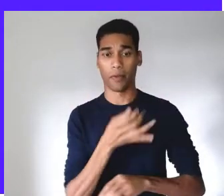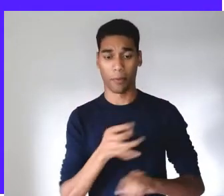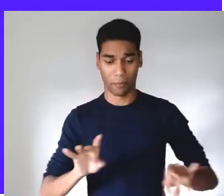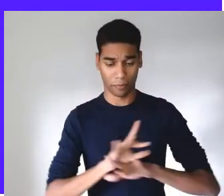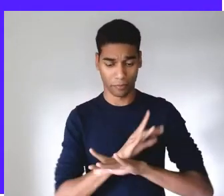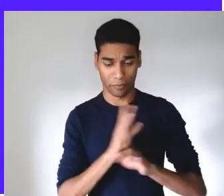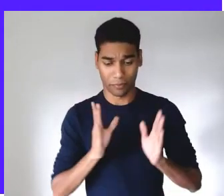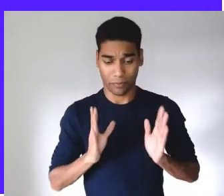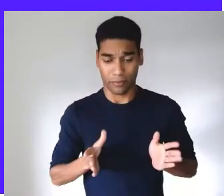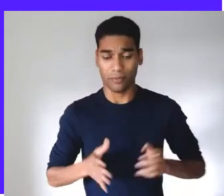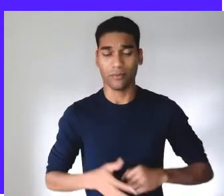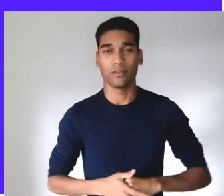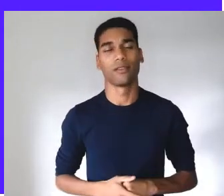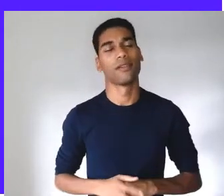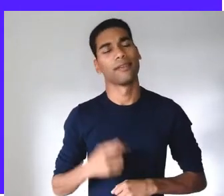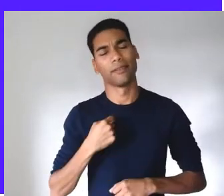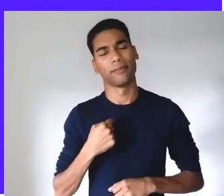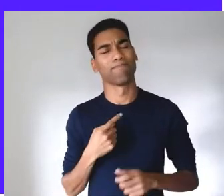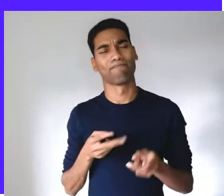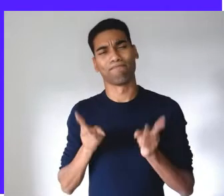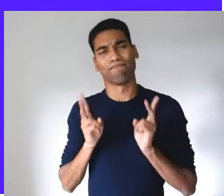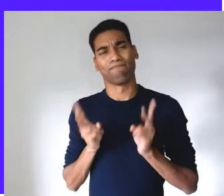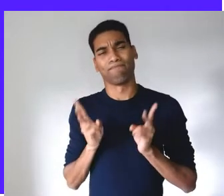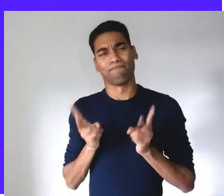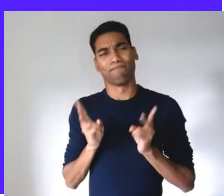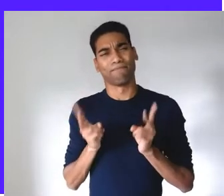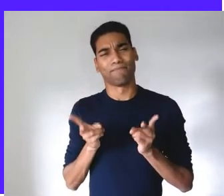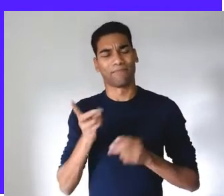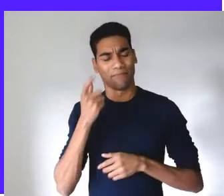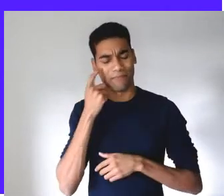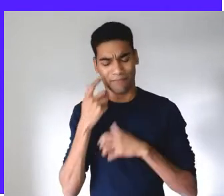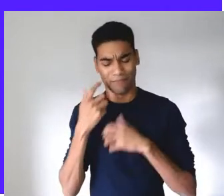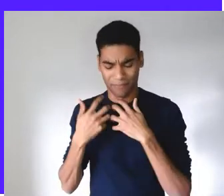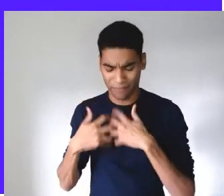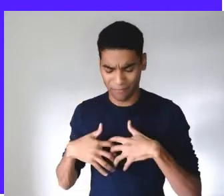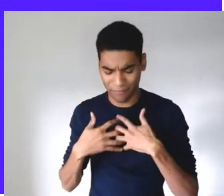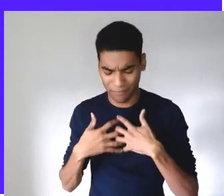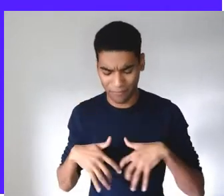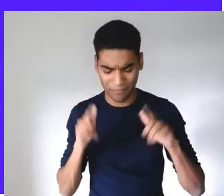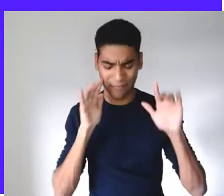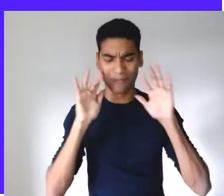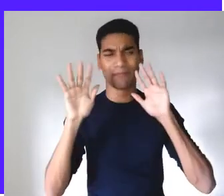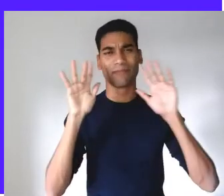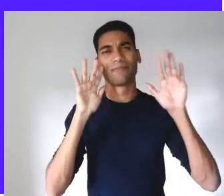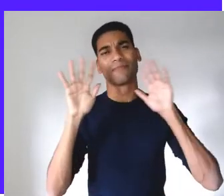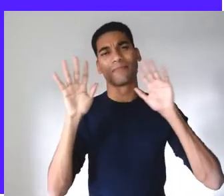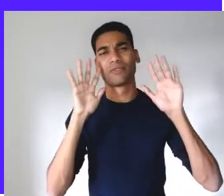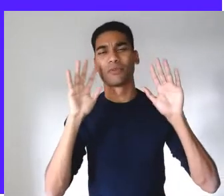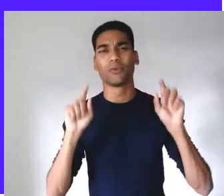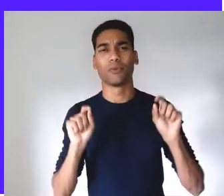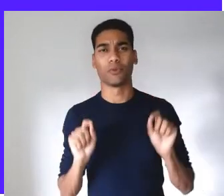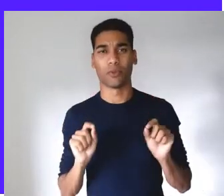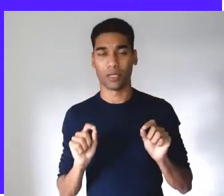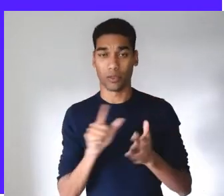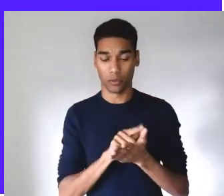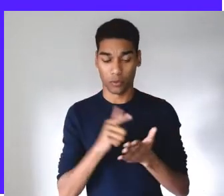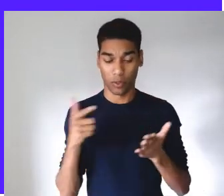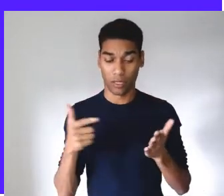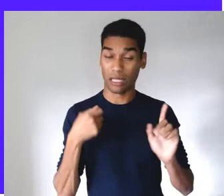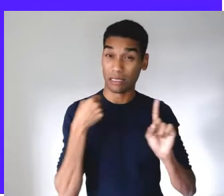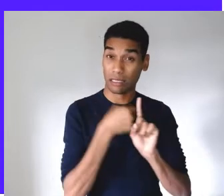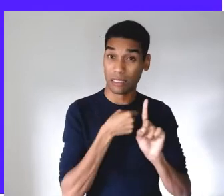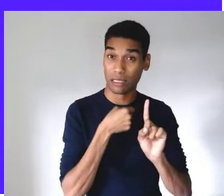me batendo muito com essa ideia do jornalista ativista, com o qual me